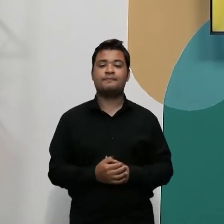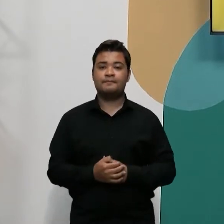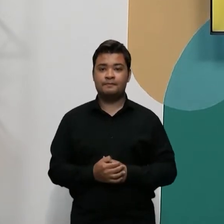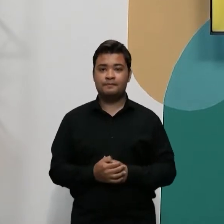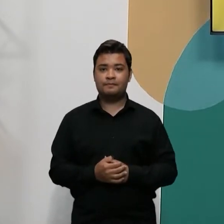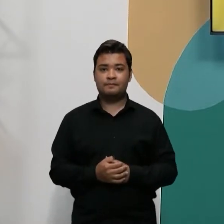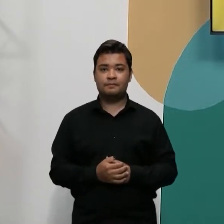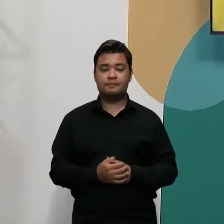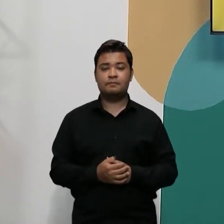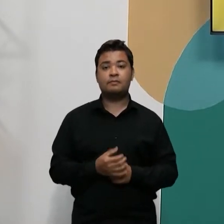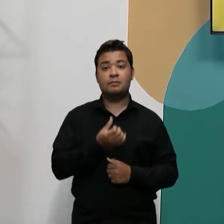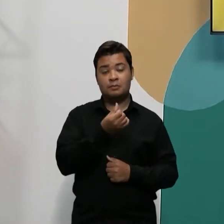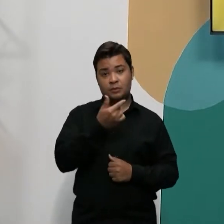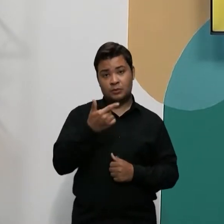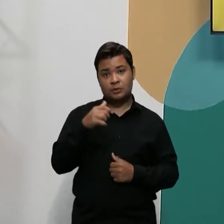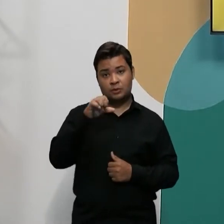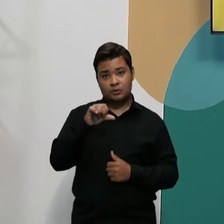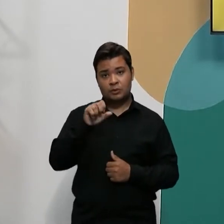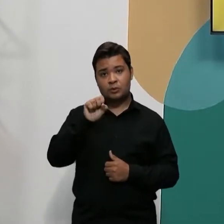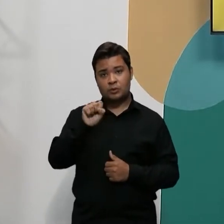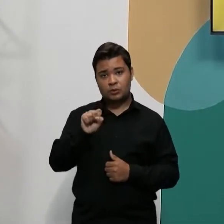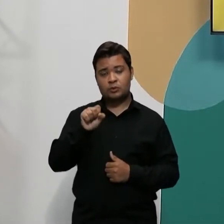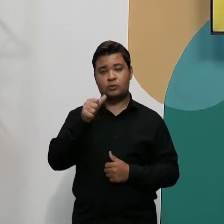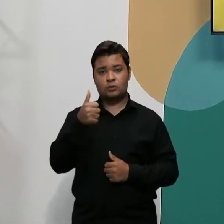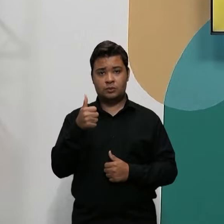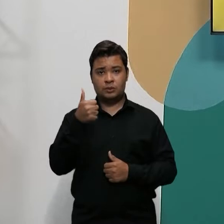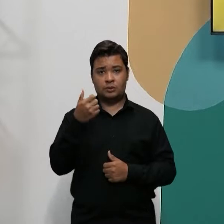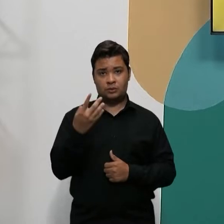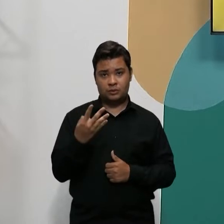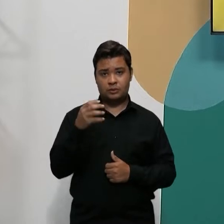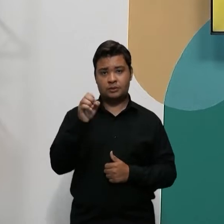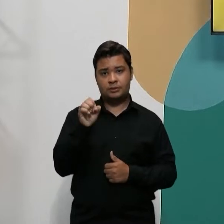uma vez, 629 9181